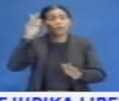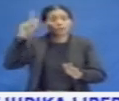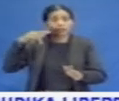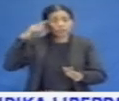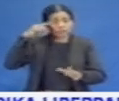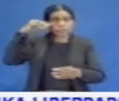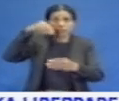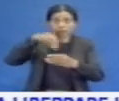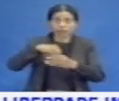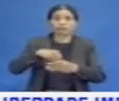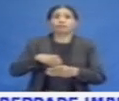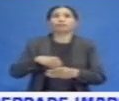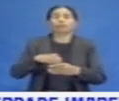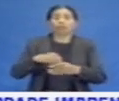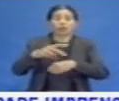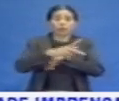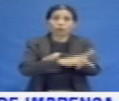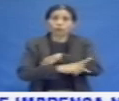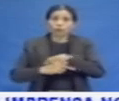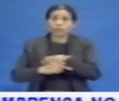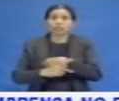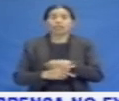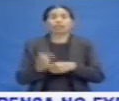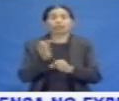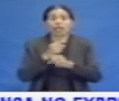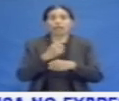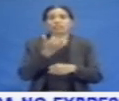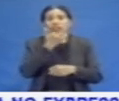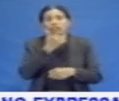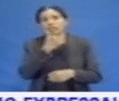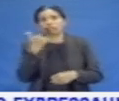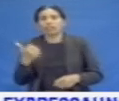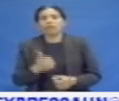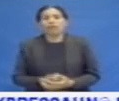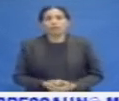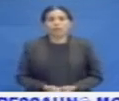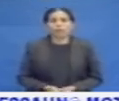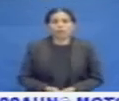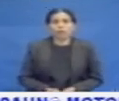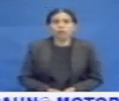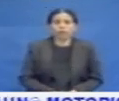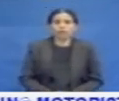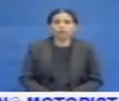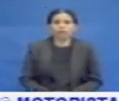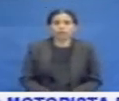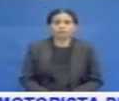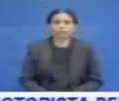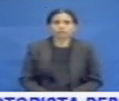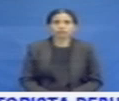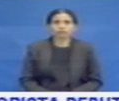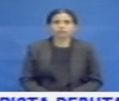envolve acto crime, corrupção no acto crime sira selo. Especialmente, itabelide hankatak,